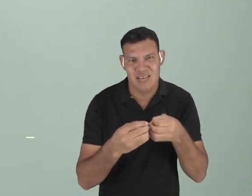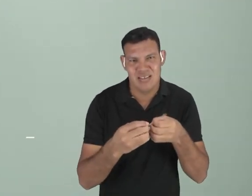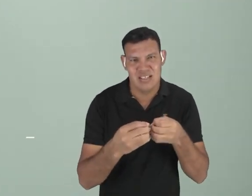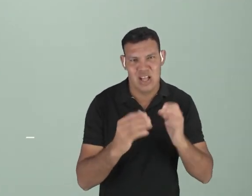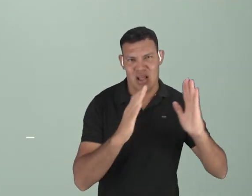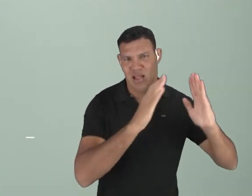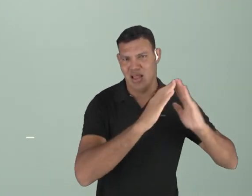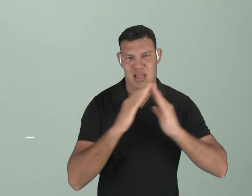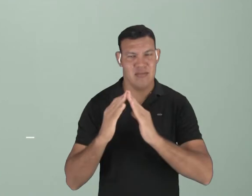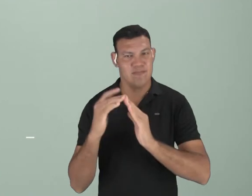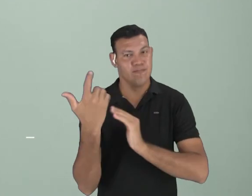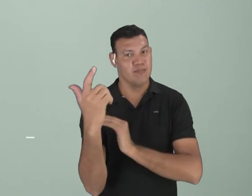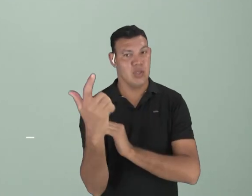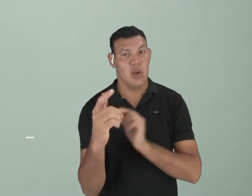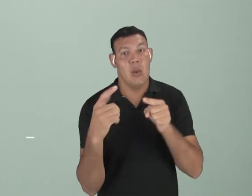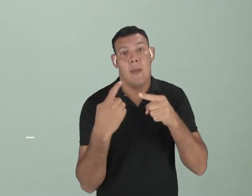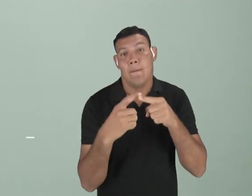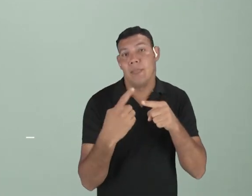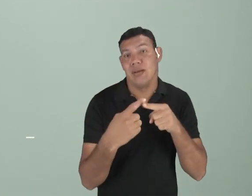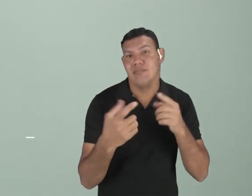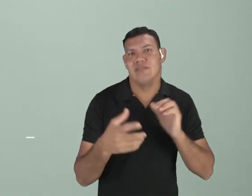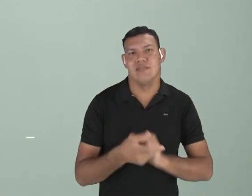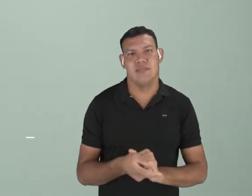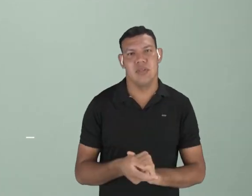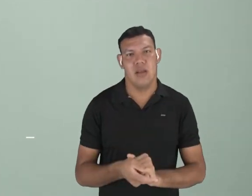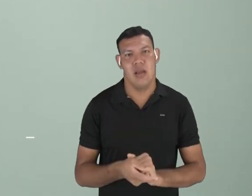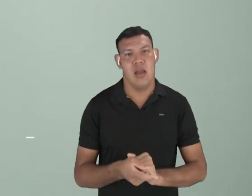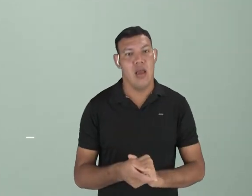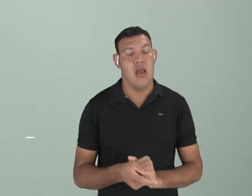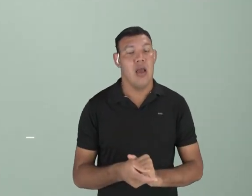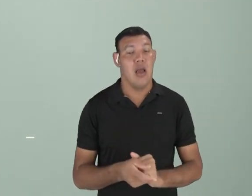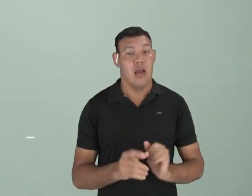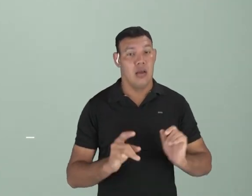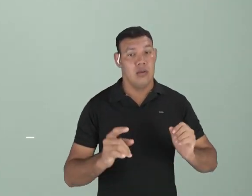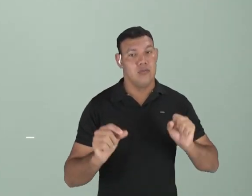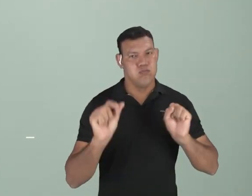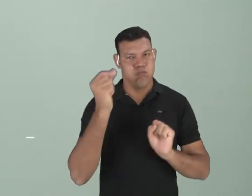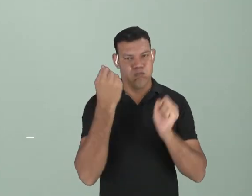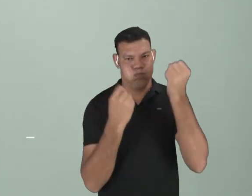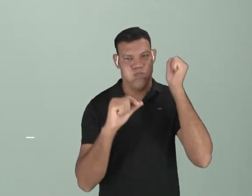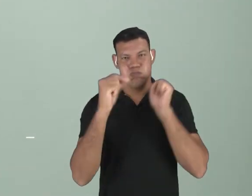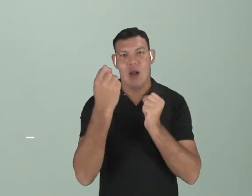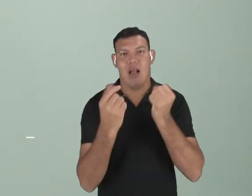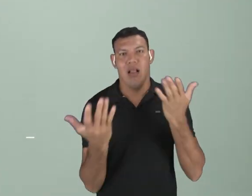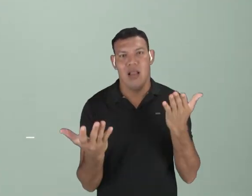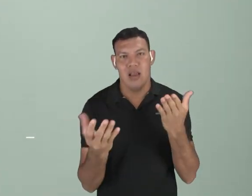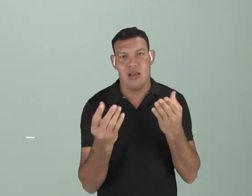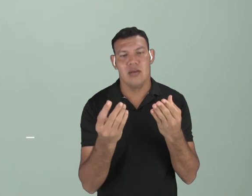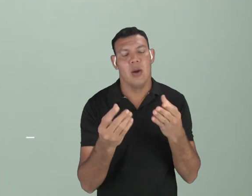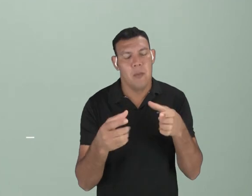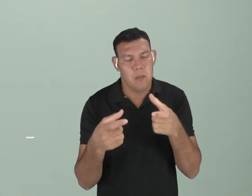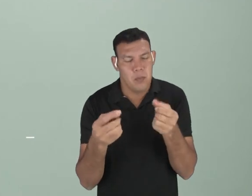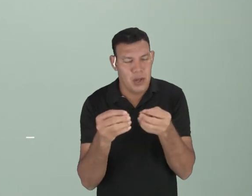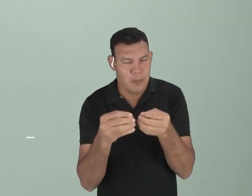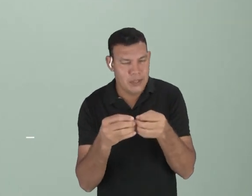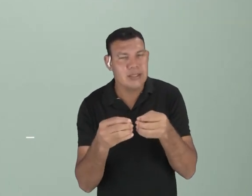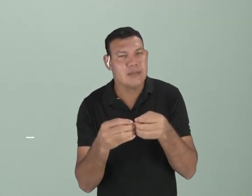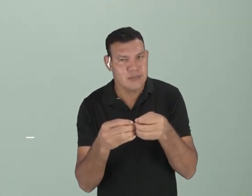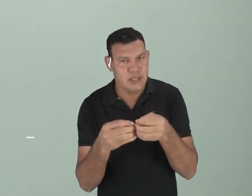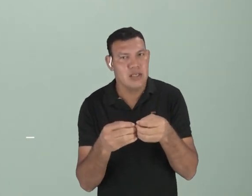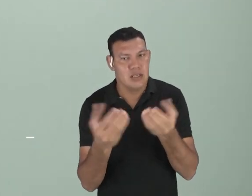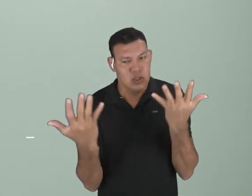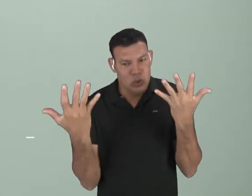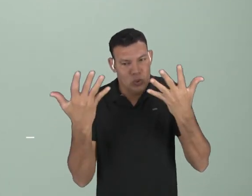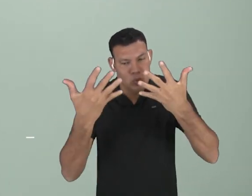áreas residenciais próximas de uma usina nuclear, porque o funcionamento da usina, ele interfere sim, né, nos territórios que